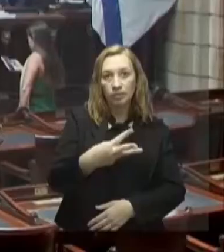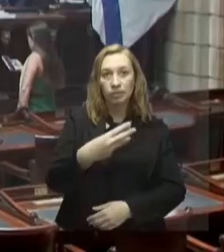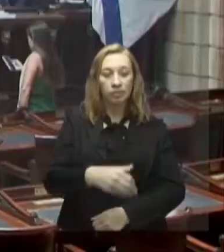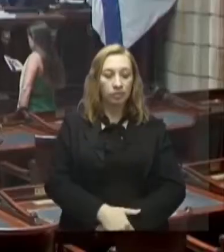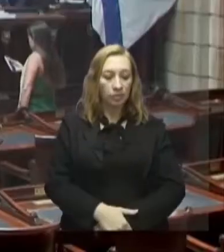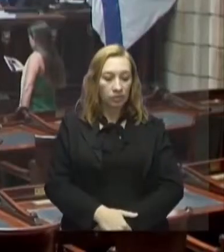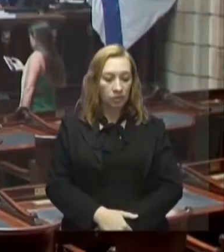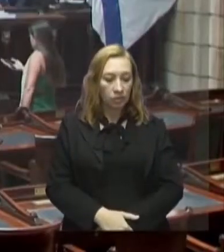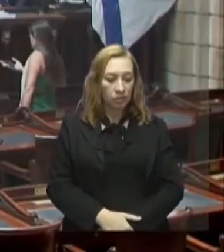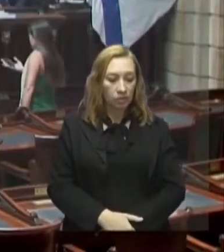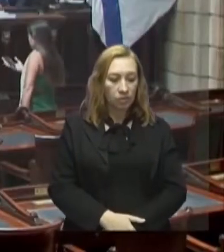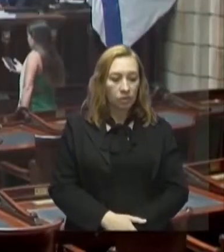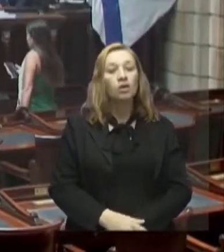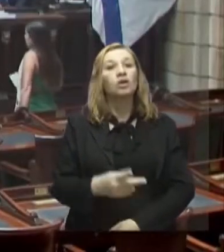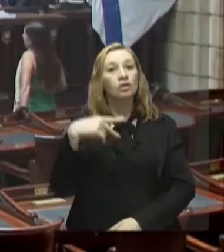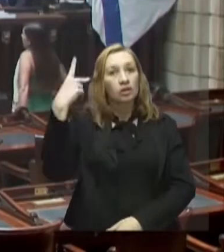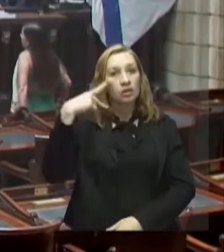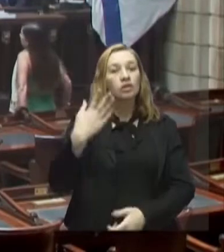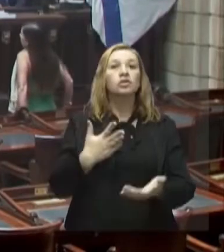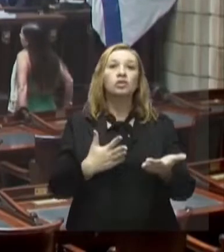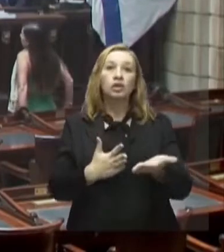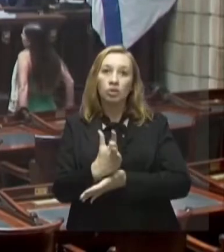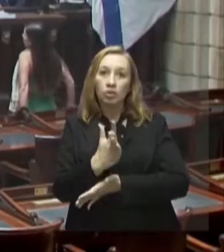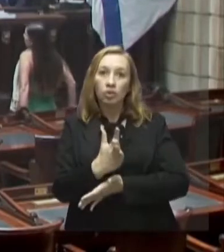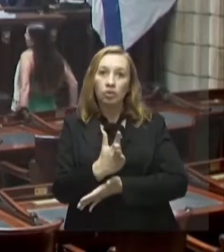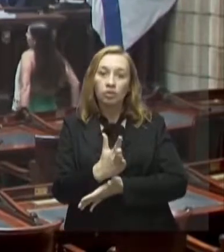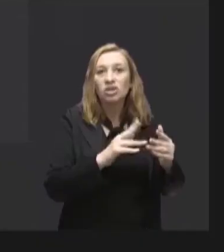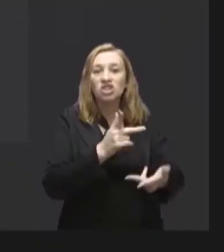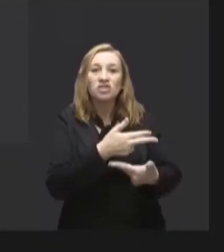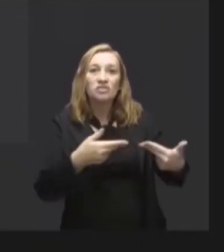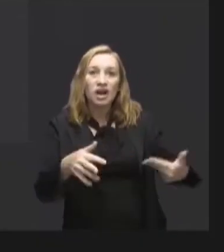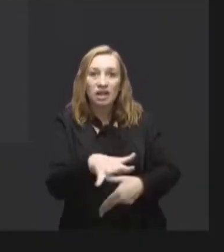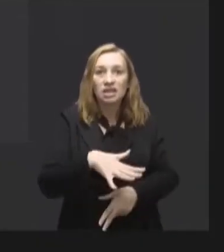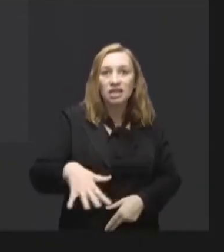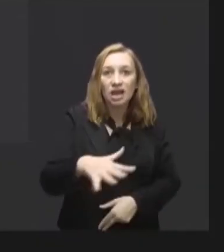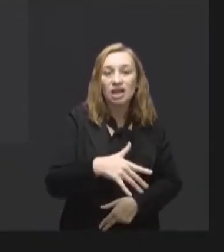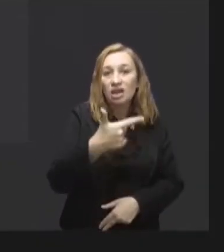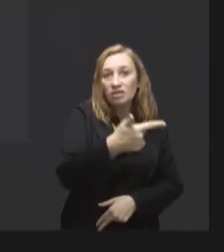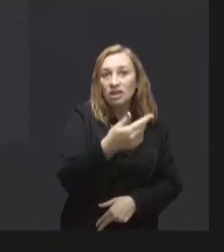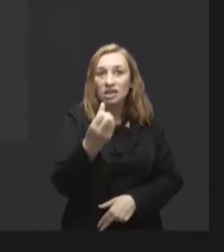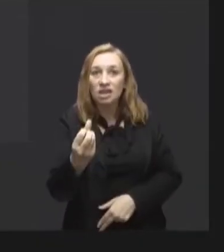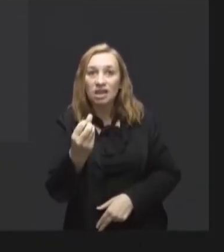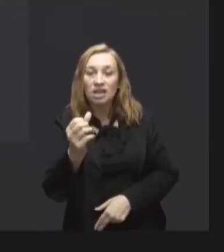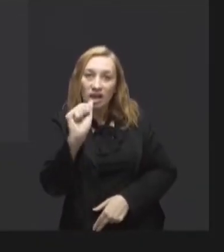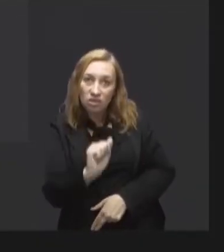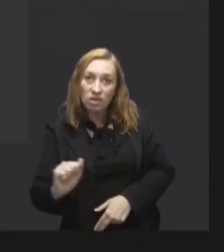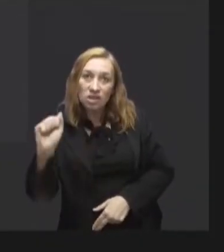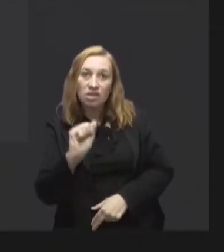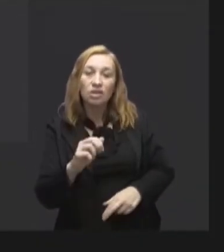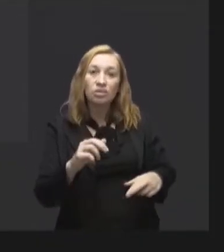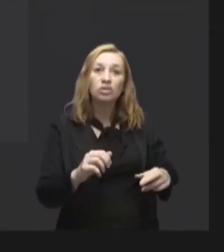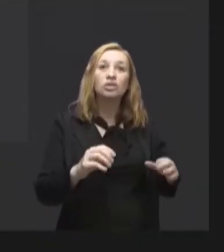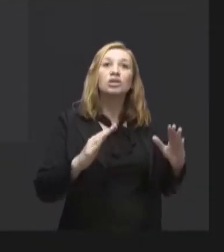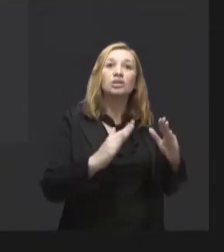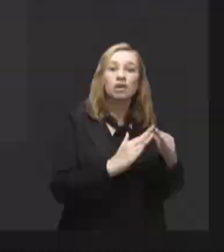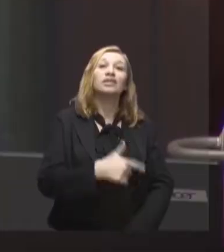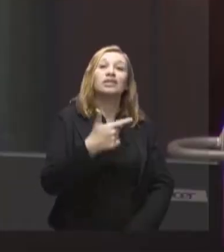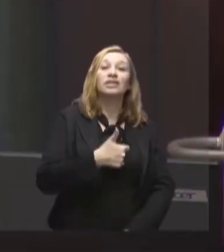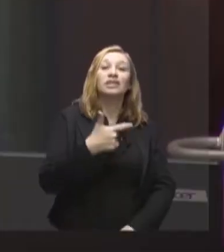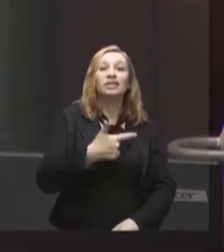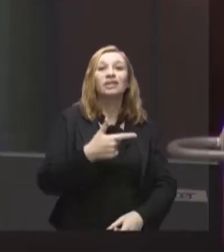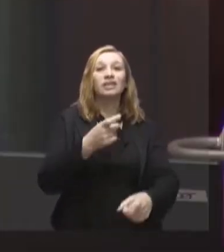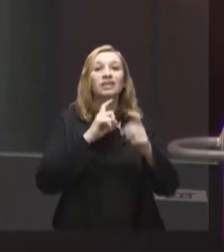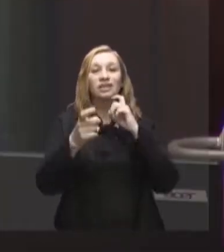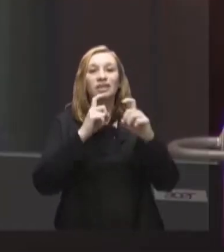discussão. Os vereadores também aprovaram o projeto de lei que prevê a fixação de placas em instituições financeiras